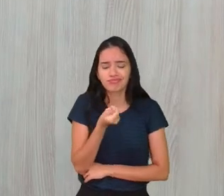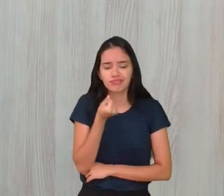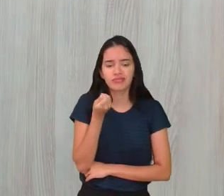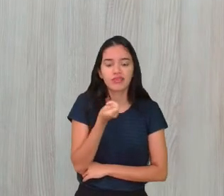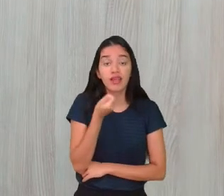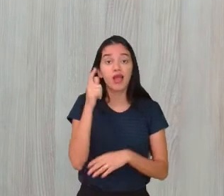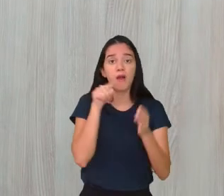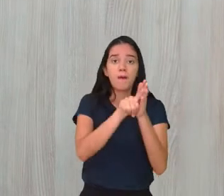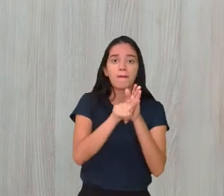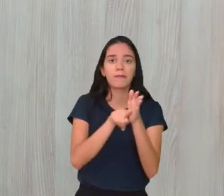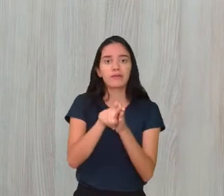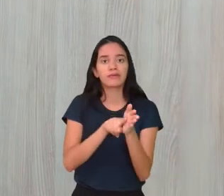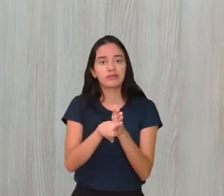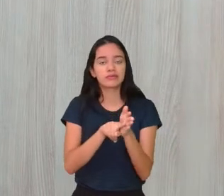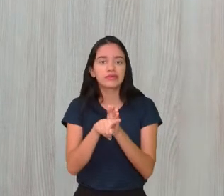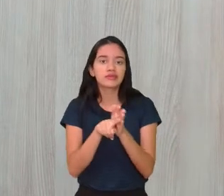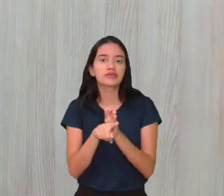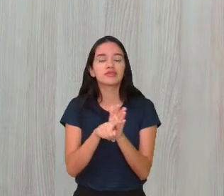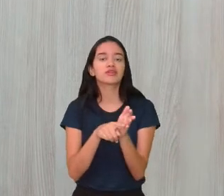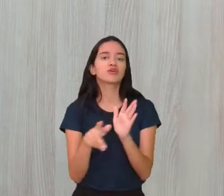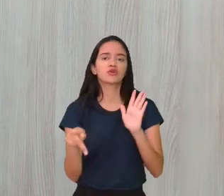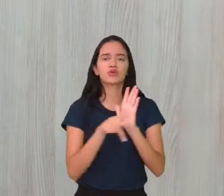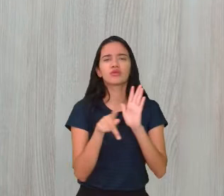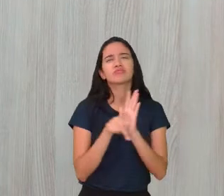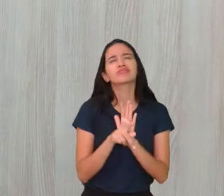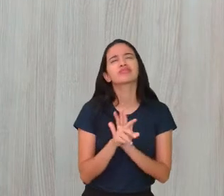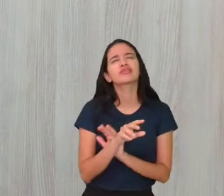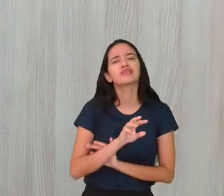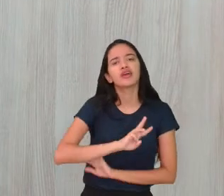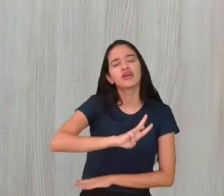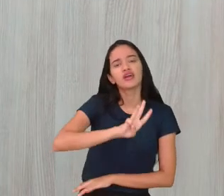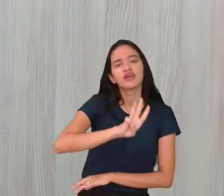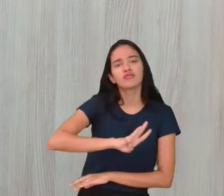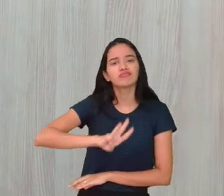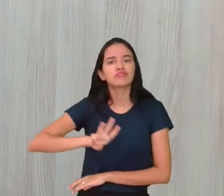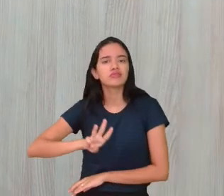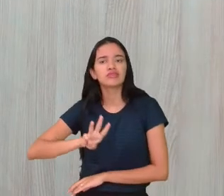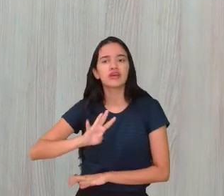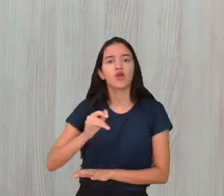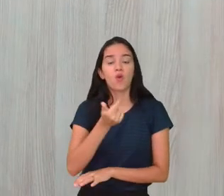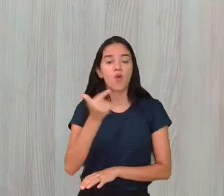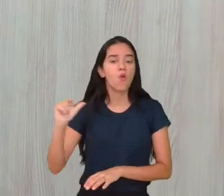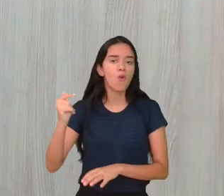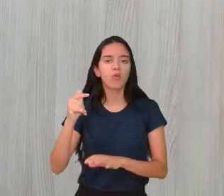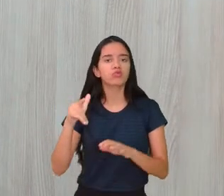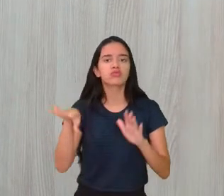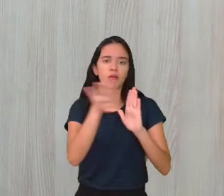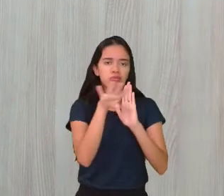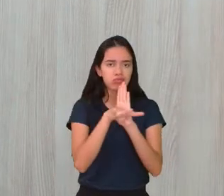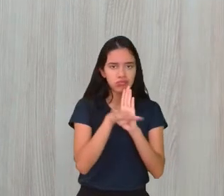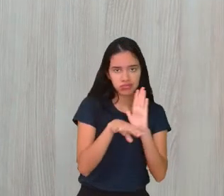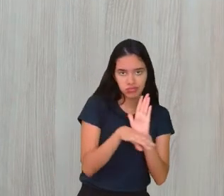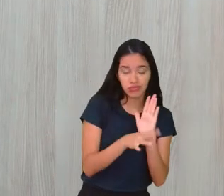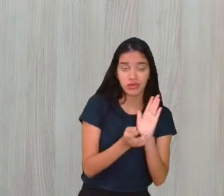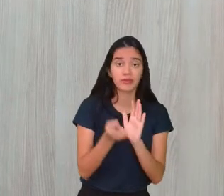uma pesquisa, né, do próprio INPA, né, CMBio e outros órgãos que tratam a questão da